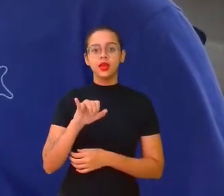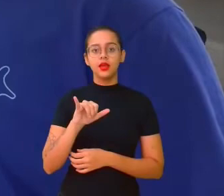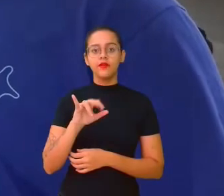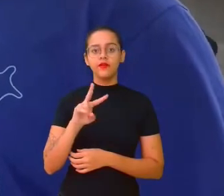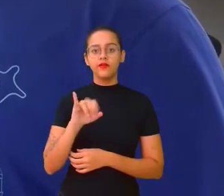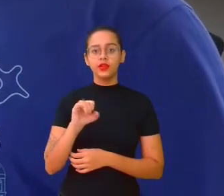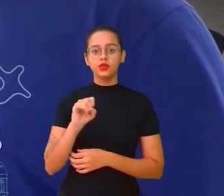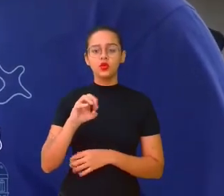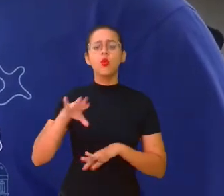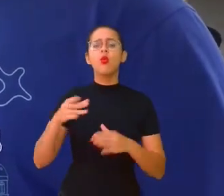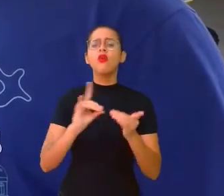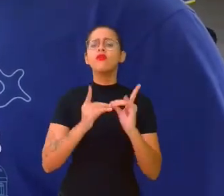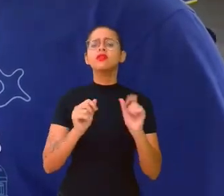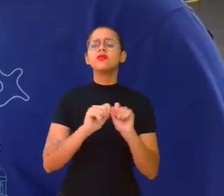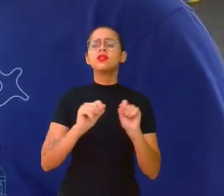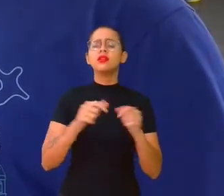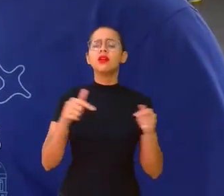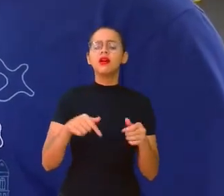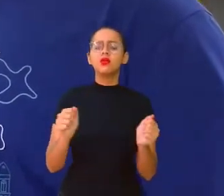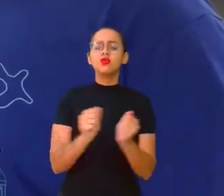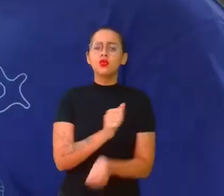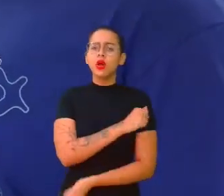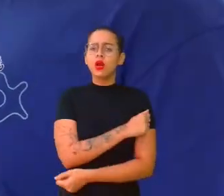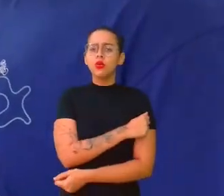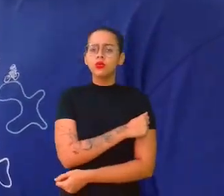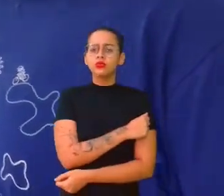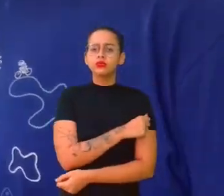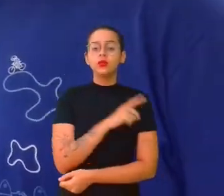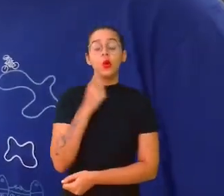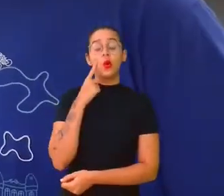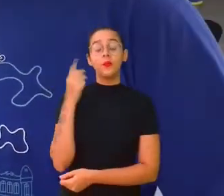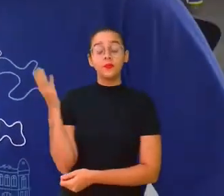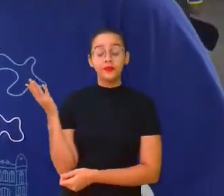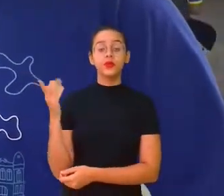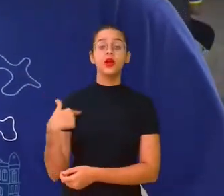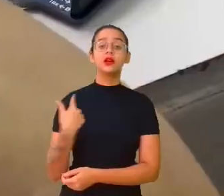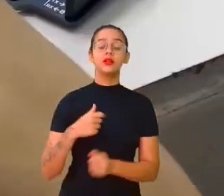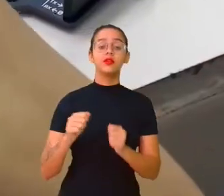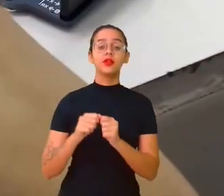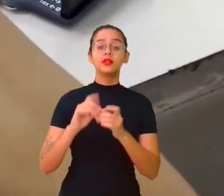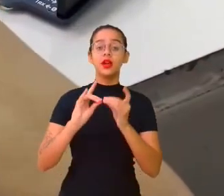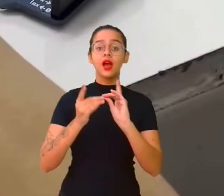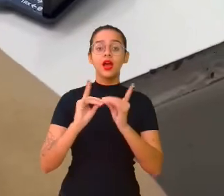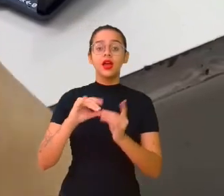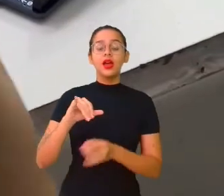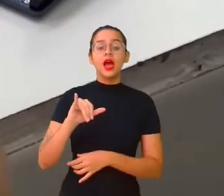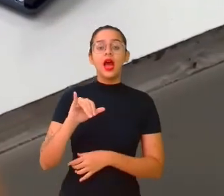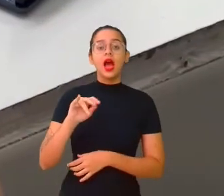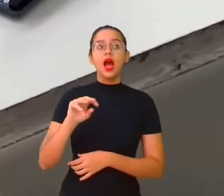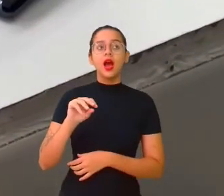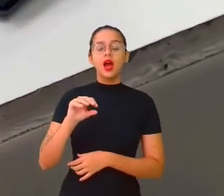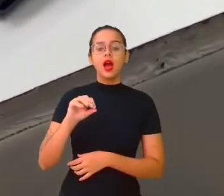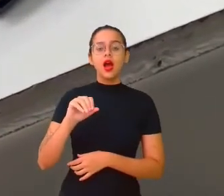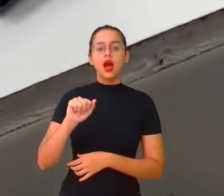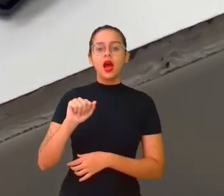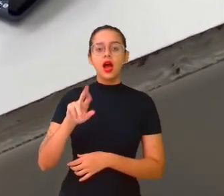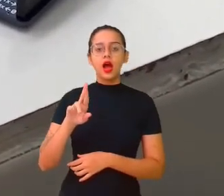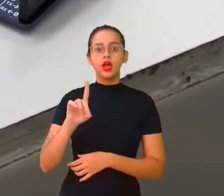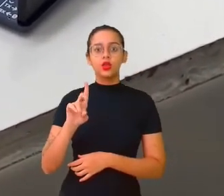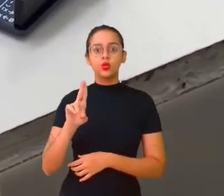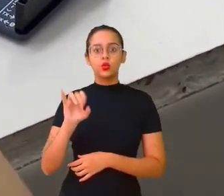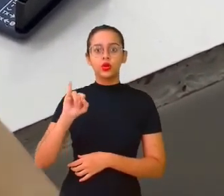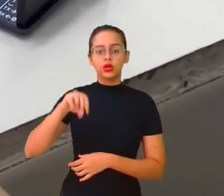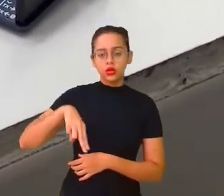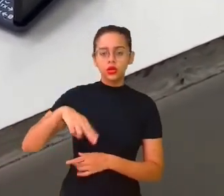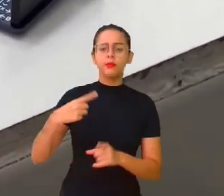qual é a oficina que vocês estão fazendo aqui com os estudantes? Isso, essa parte aqui a gente tá fazendo a oficina em Arduino, tá? Porque na